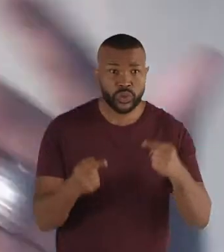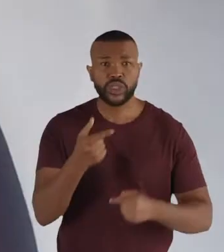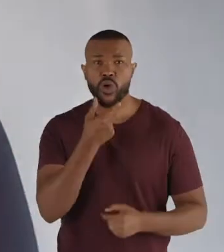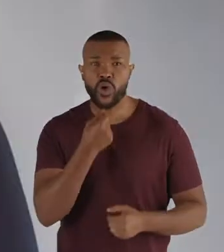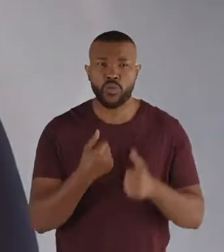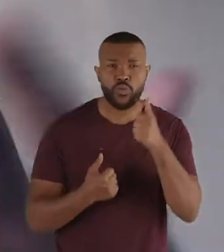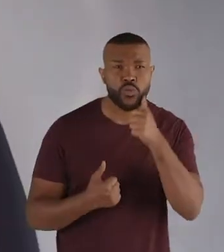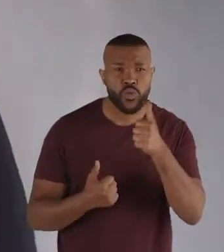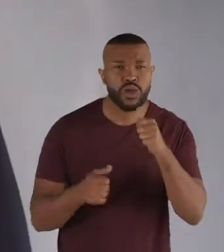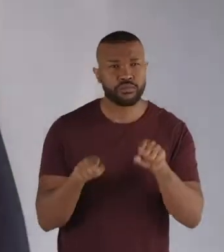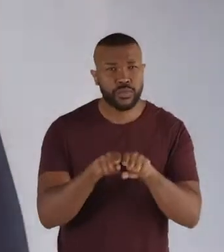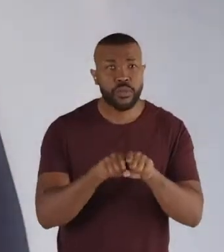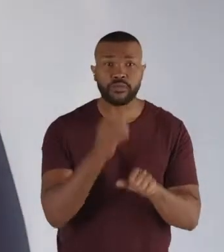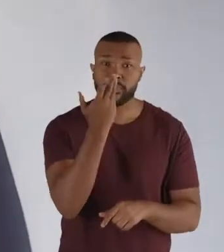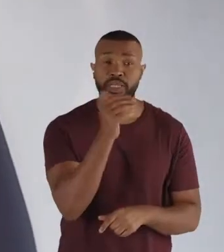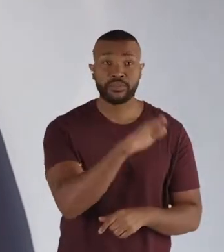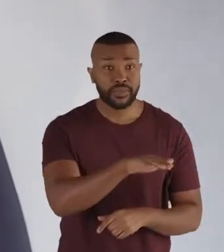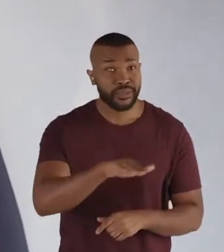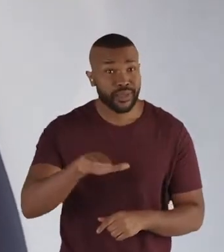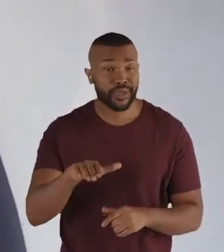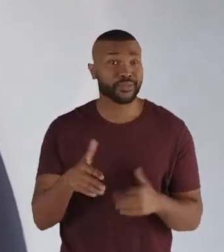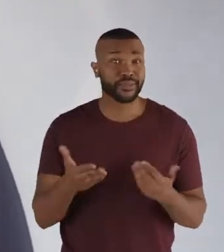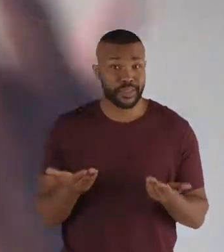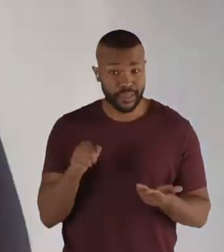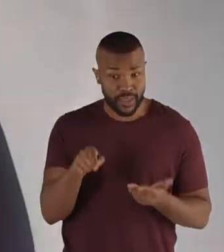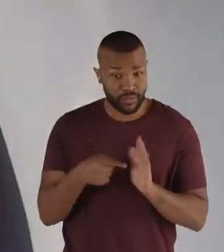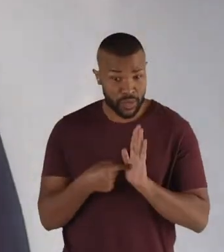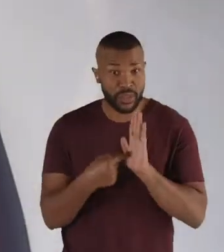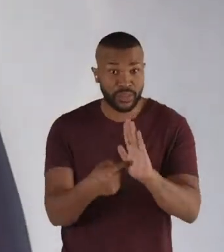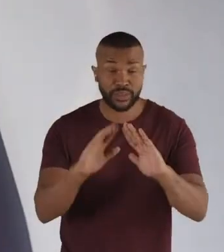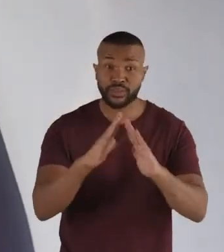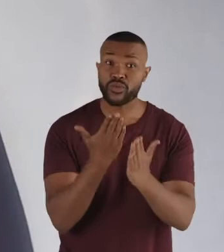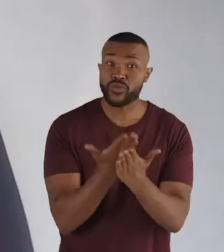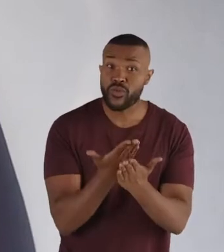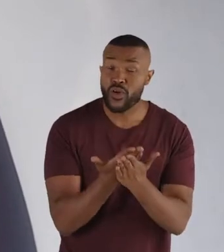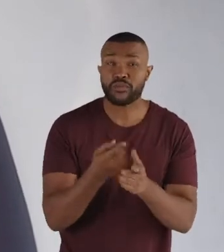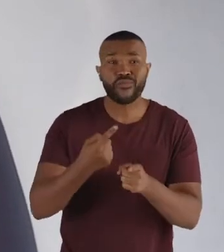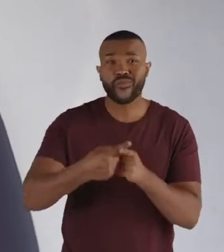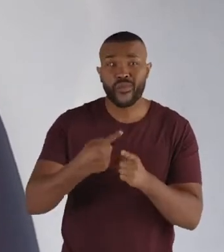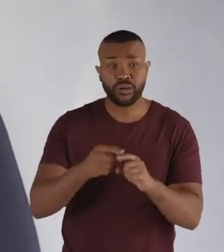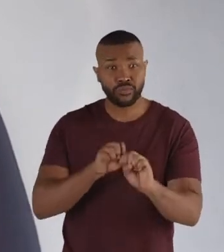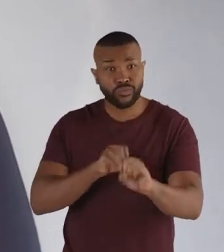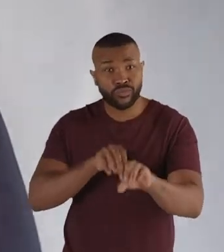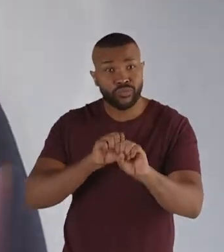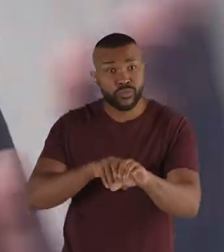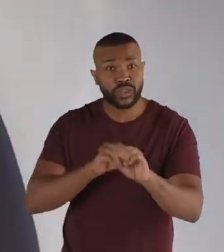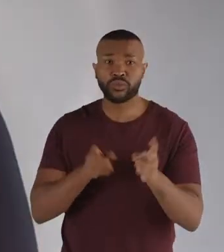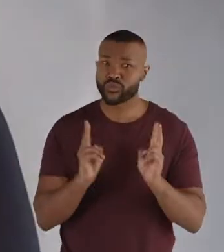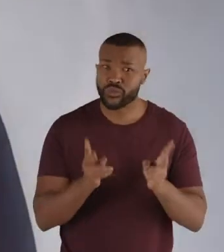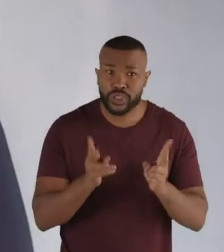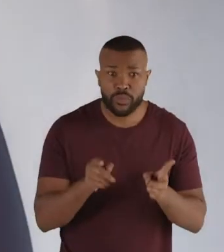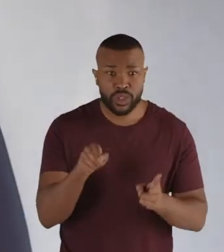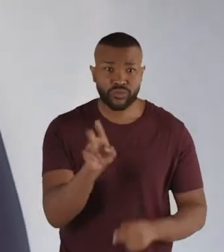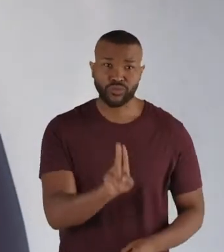homens, mulheres, também das crianças, se apresenta na escola porque a educação sempre foi